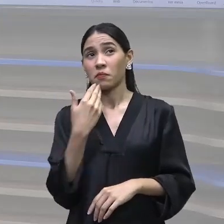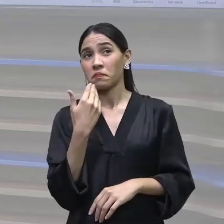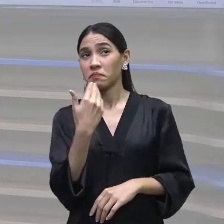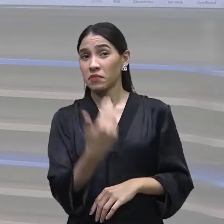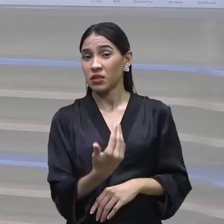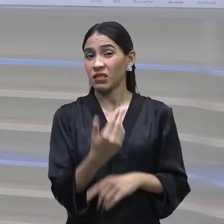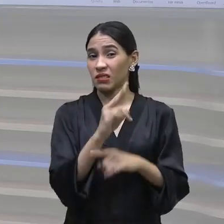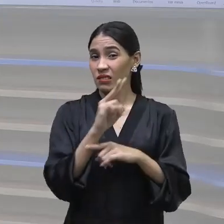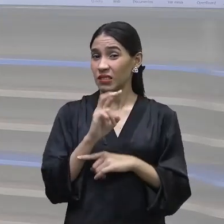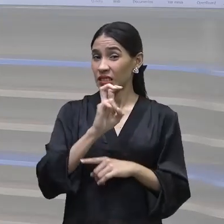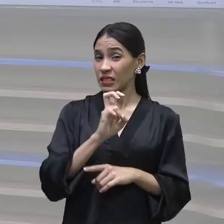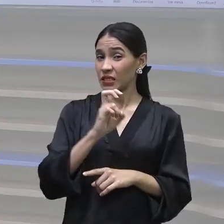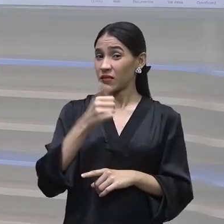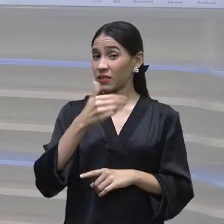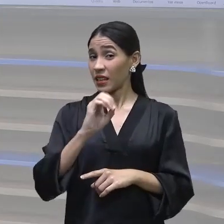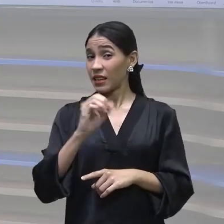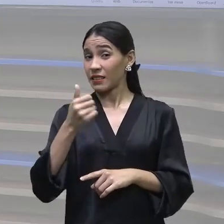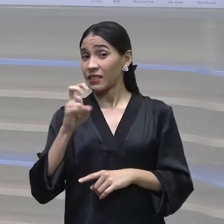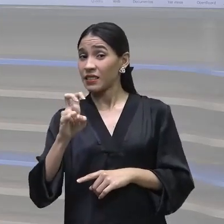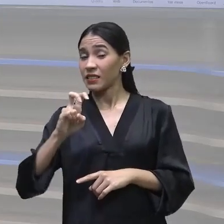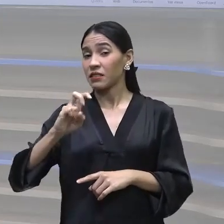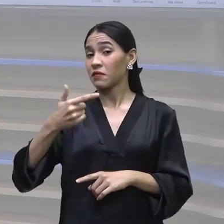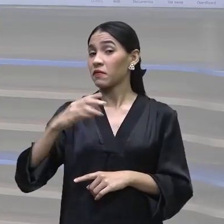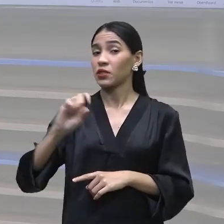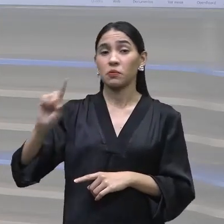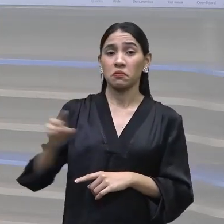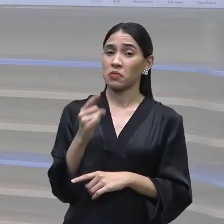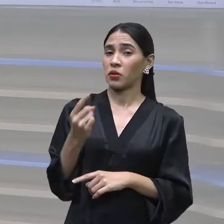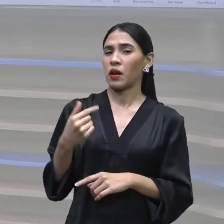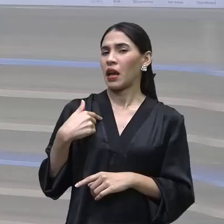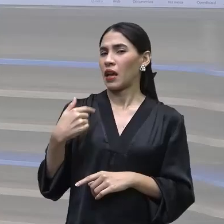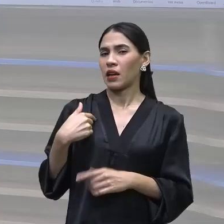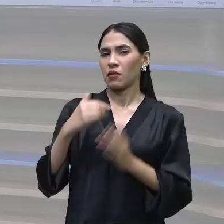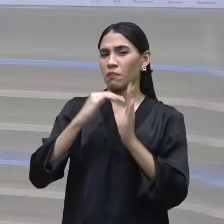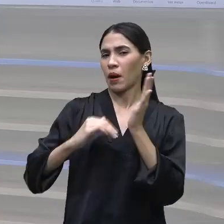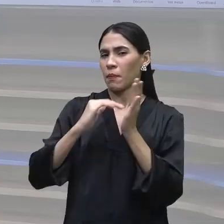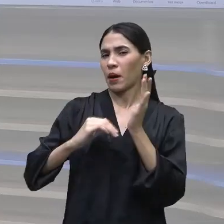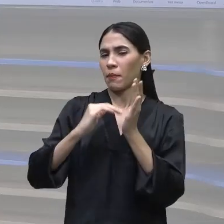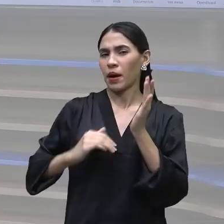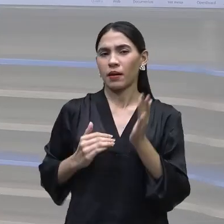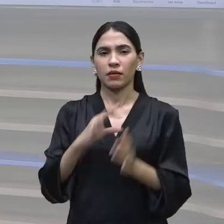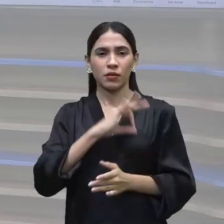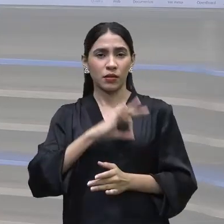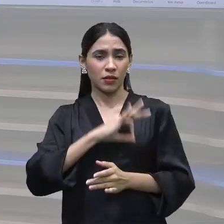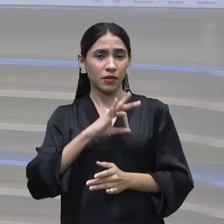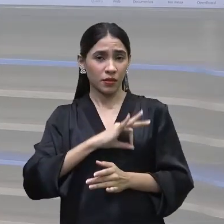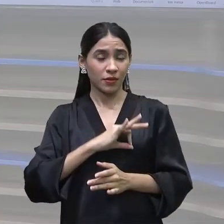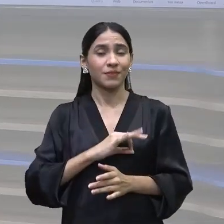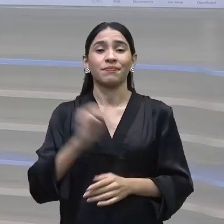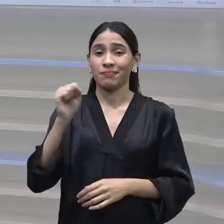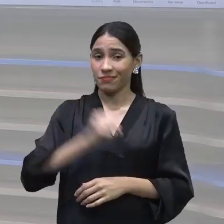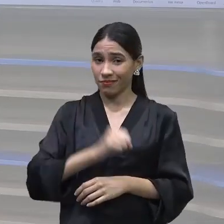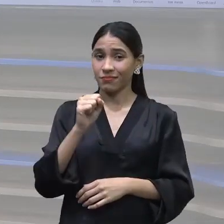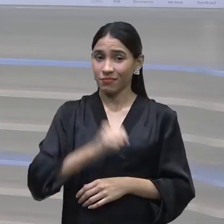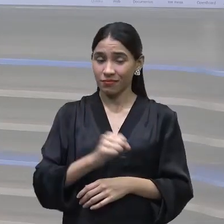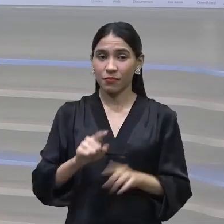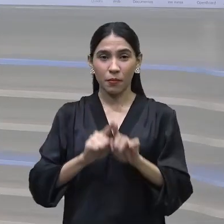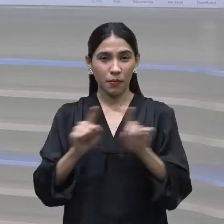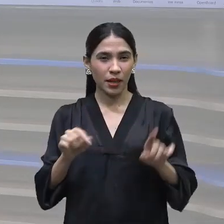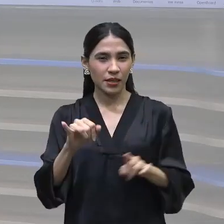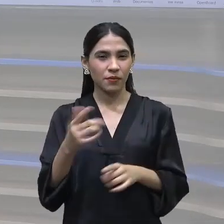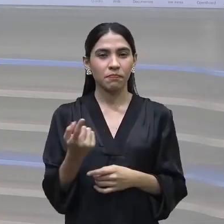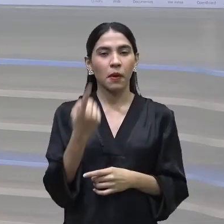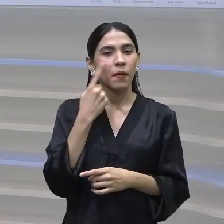aqui empréstimo de 5, 10, 15, 20 mil, de qualquer forma vão descontar na minha conta mesmo? Vão descontar com certeza, mas quando você